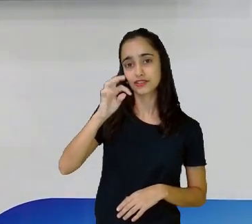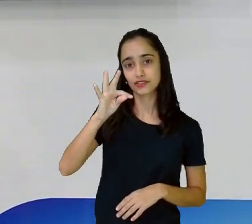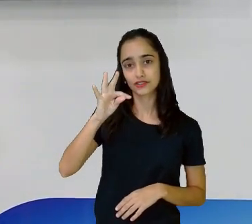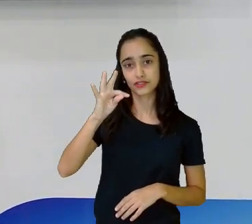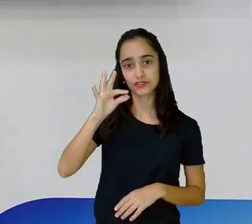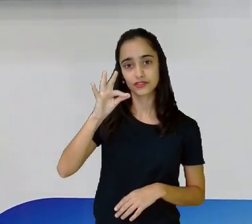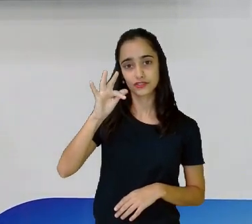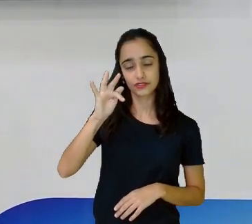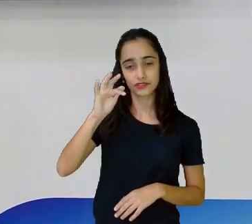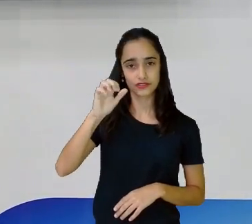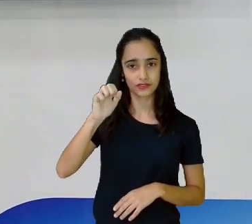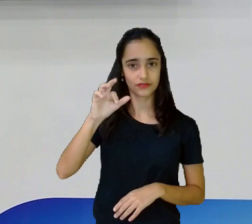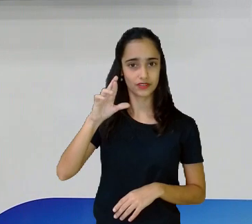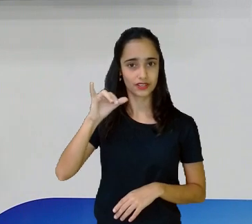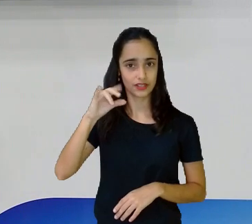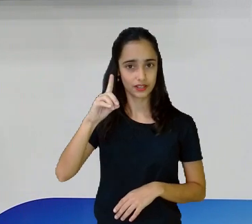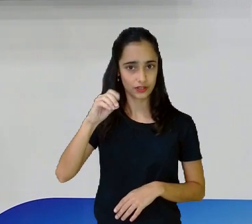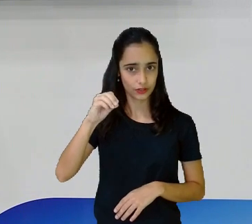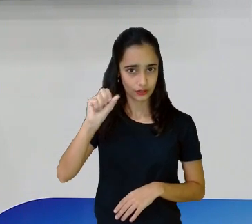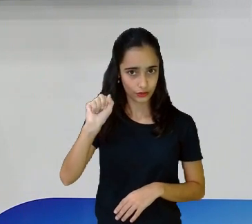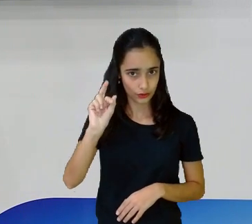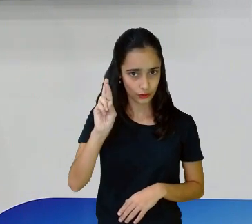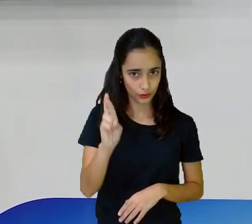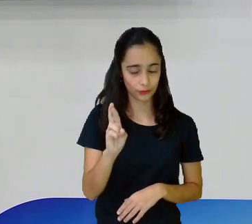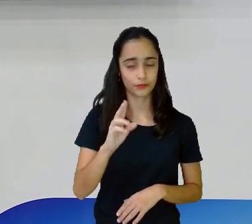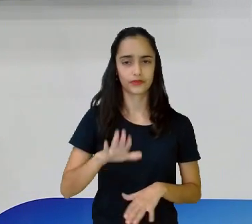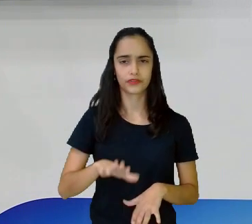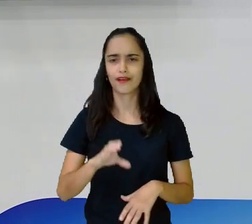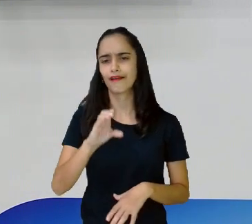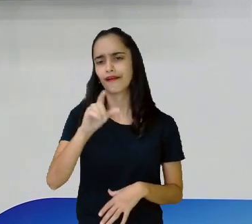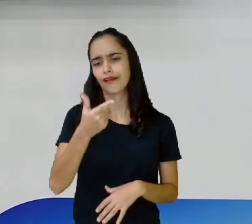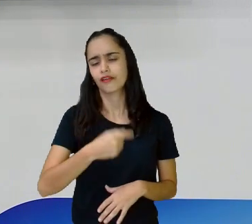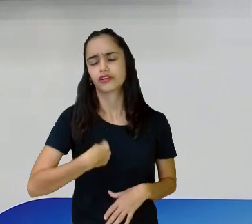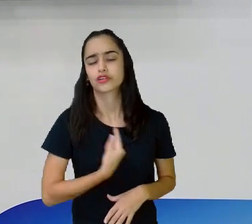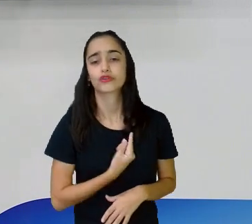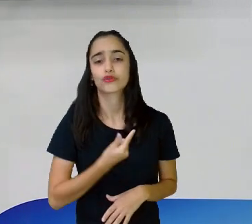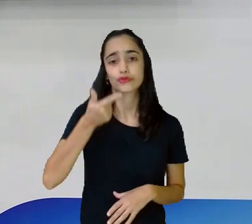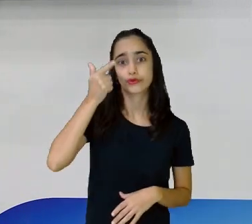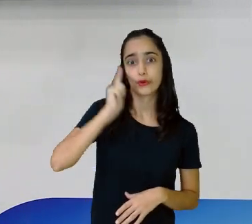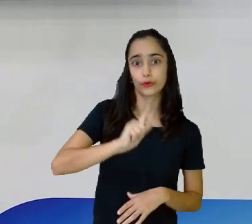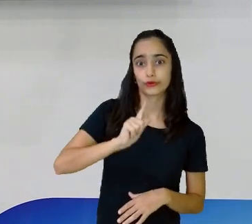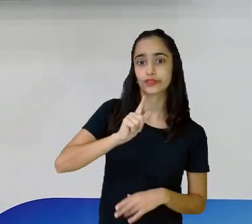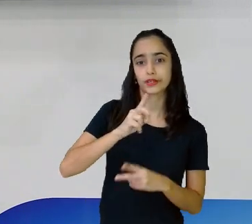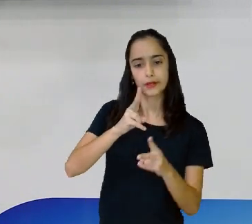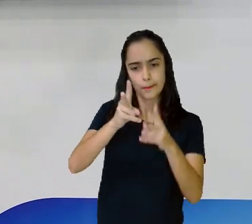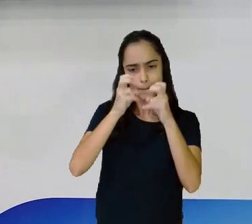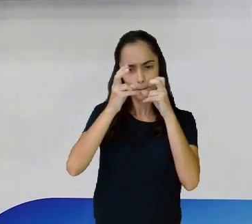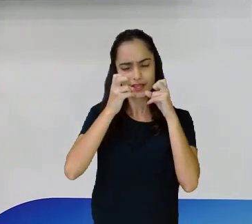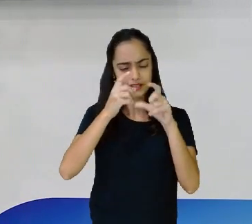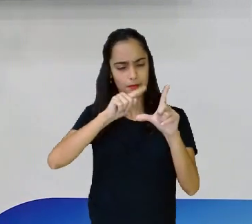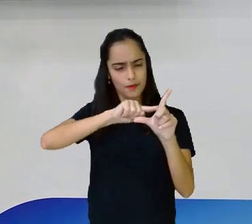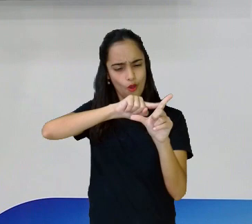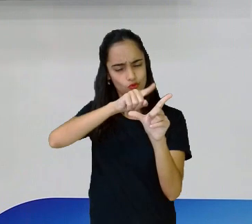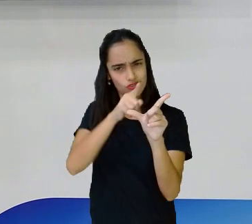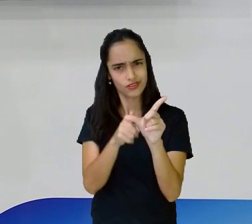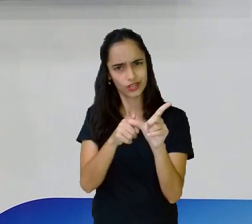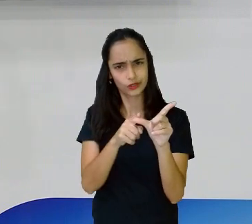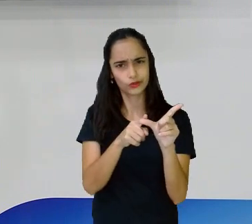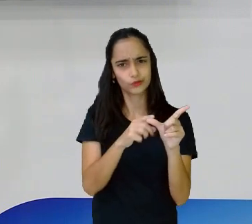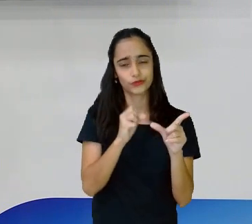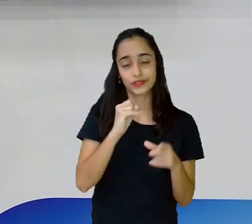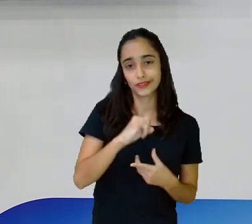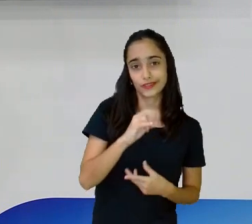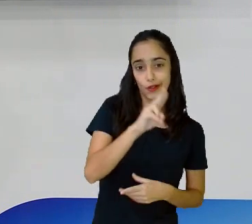medição de ângulos. Claro que a gente consegue identificar ângulos independente desse transferidor, tá?